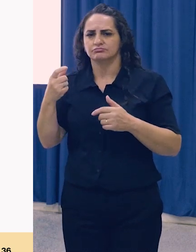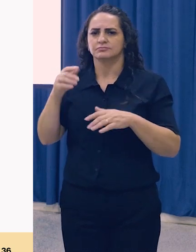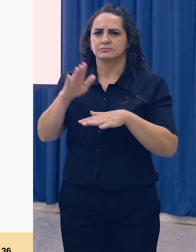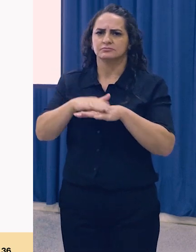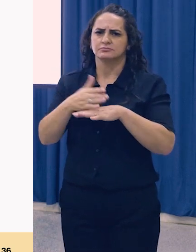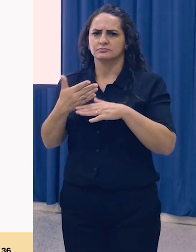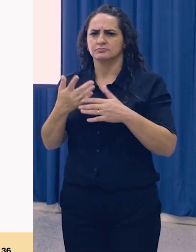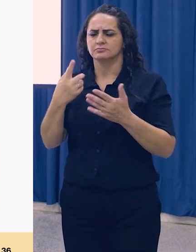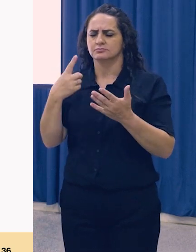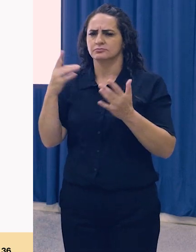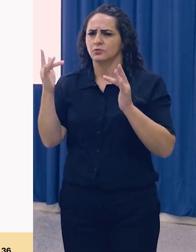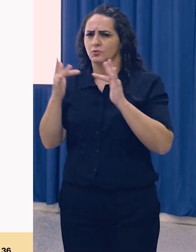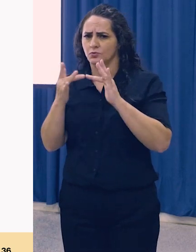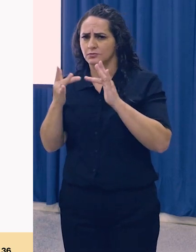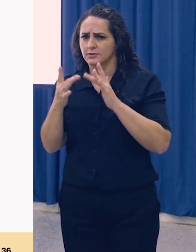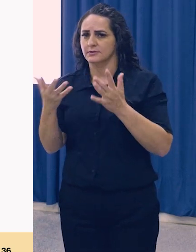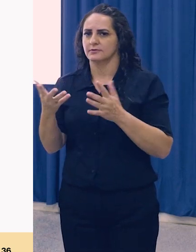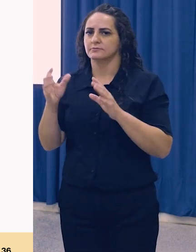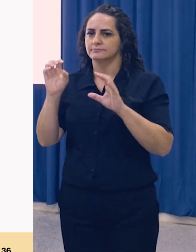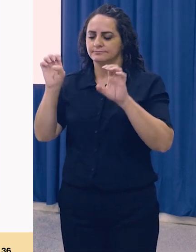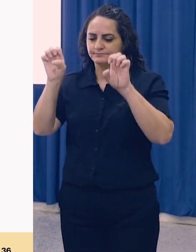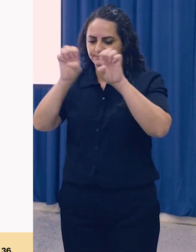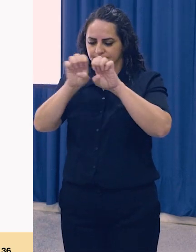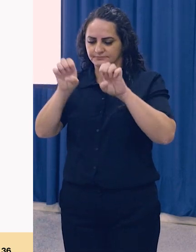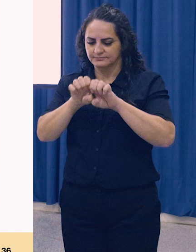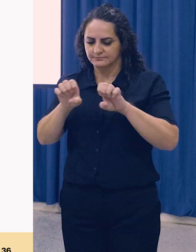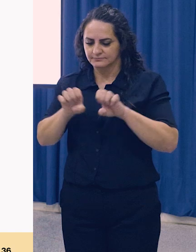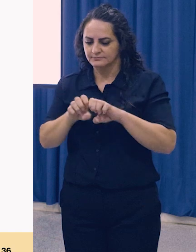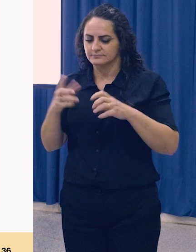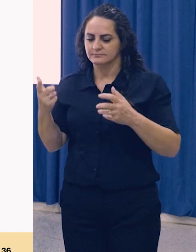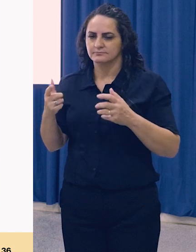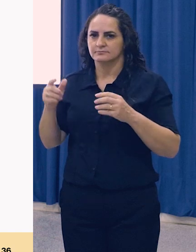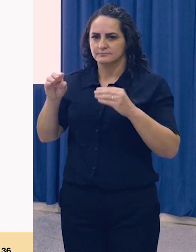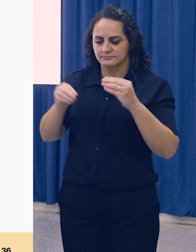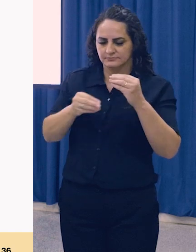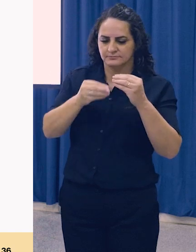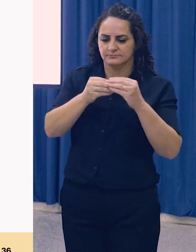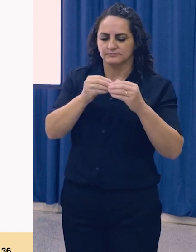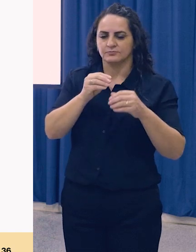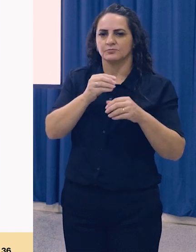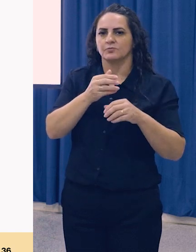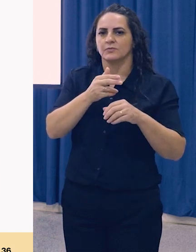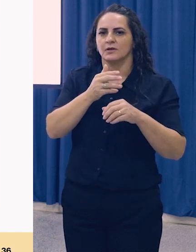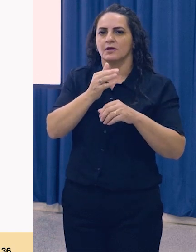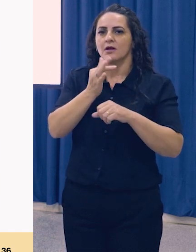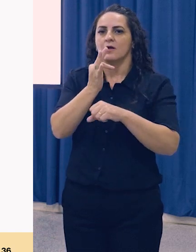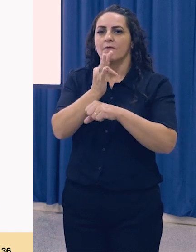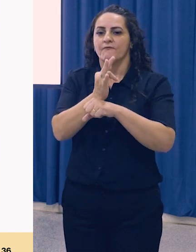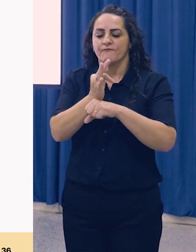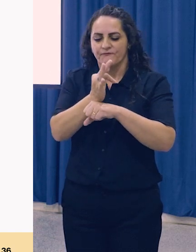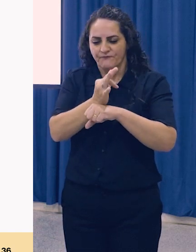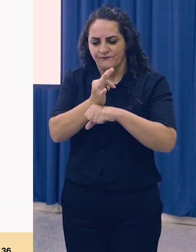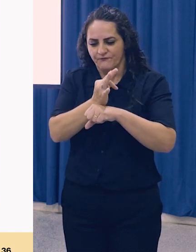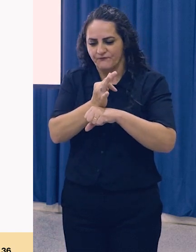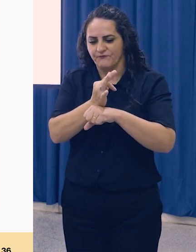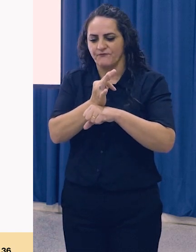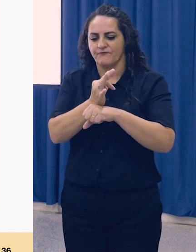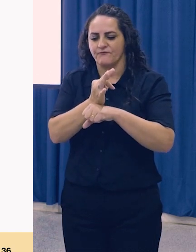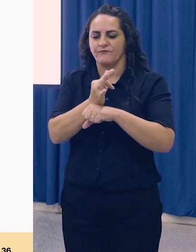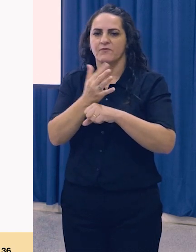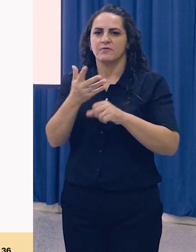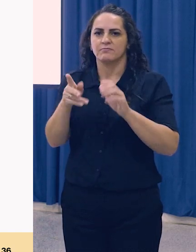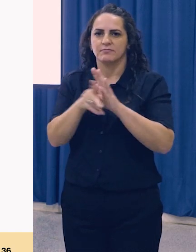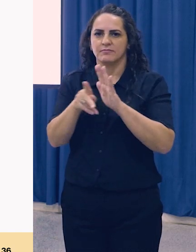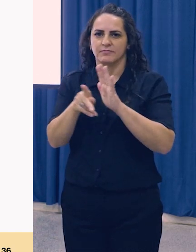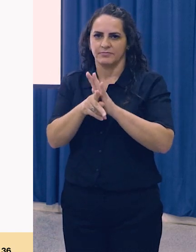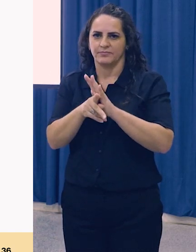enfim. Essa estrutura, você mudando para o seu filme, ela funciona para entrar em contato com várias empresas e marcas para apoiarem o